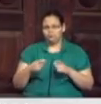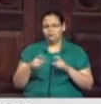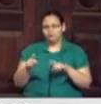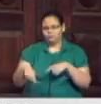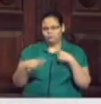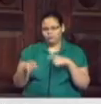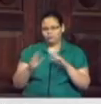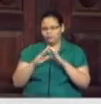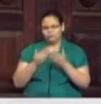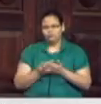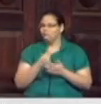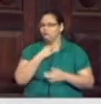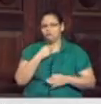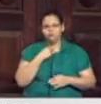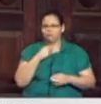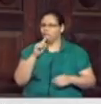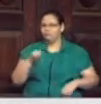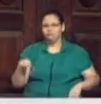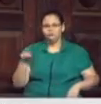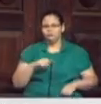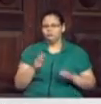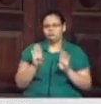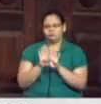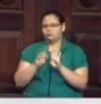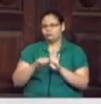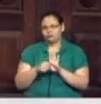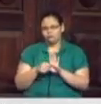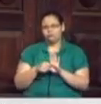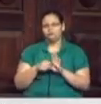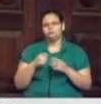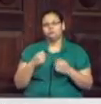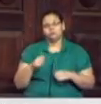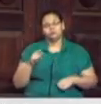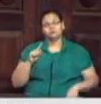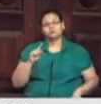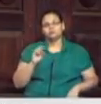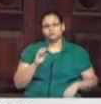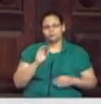que o órgão regulador do sistema se pronuncie, no caso, o Conselho Estadual